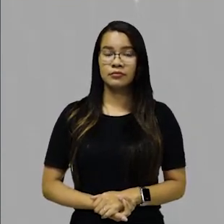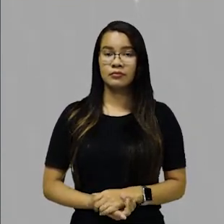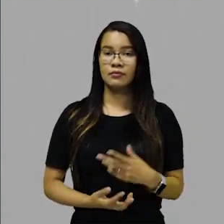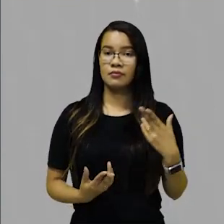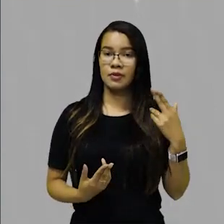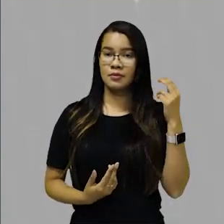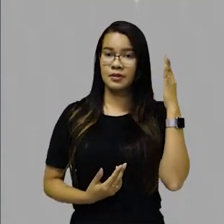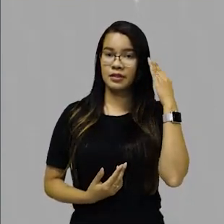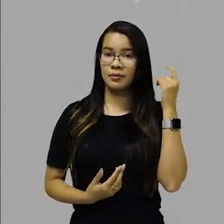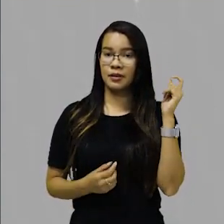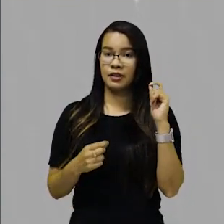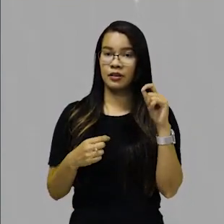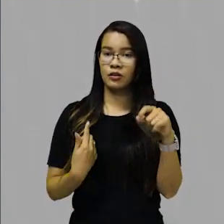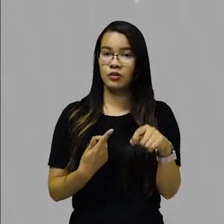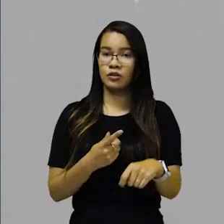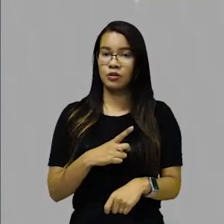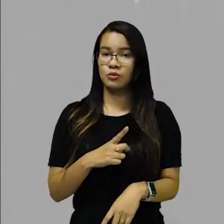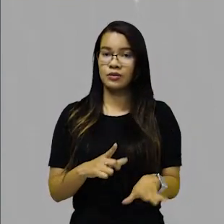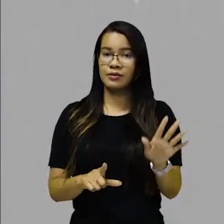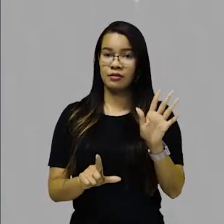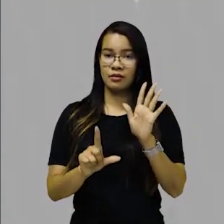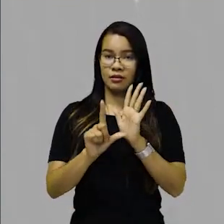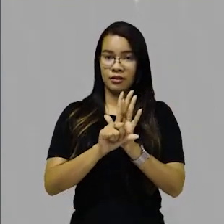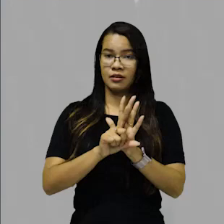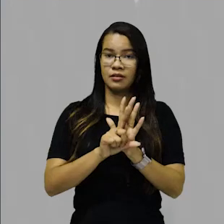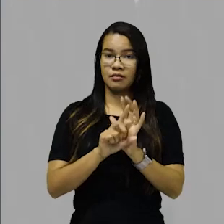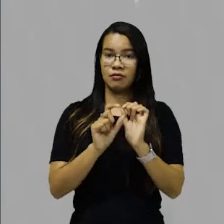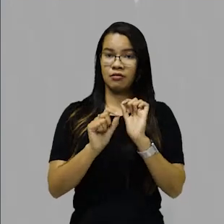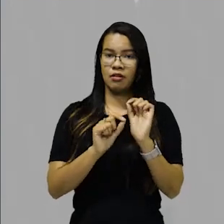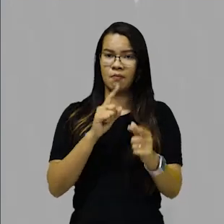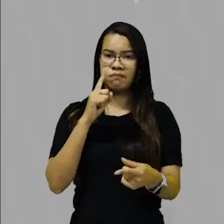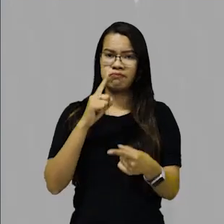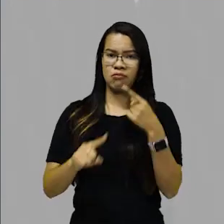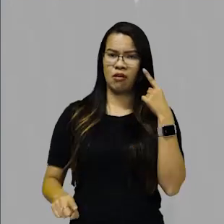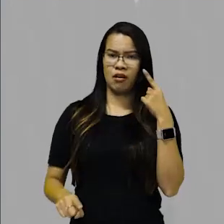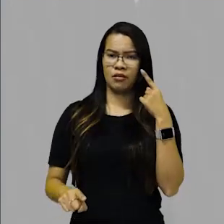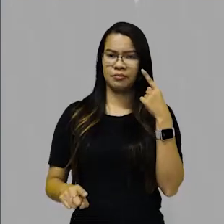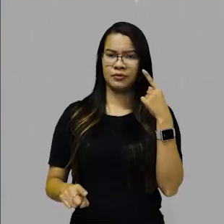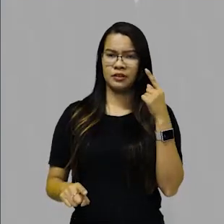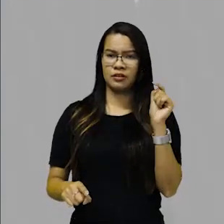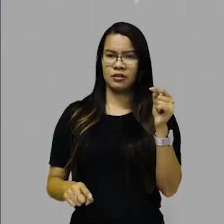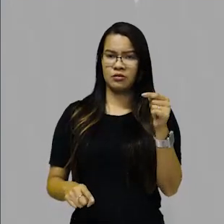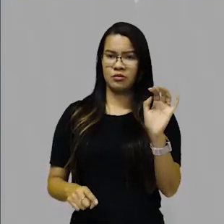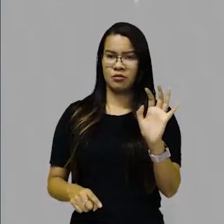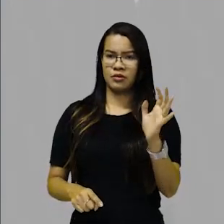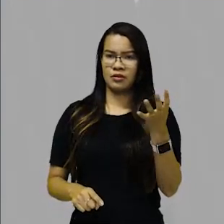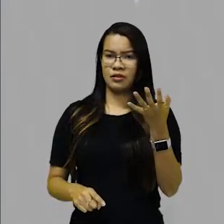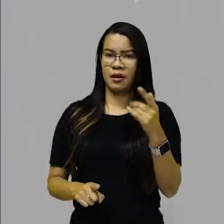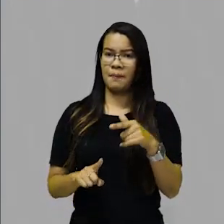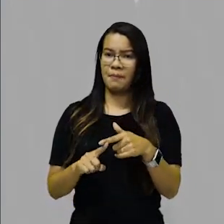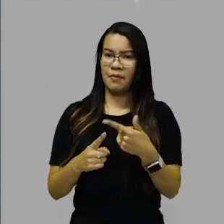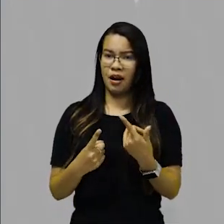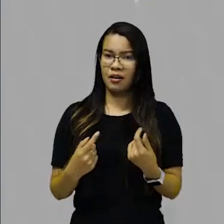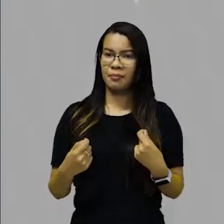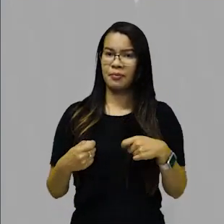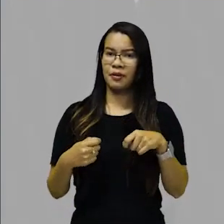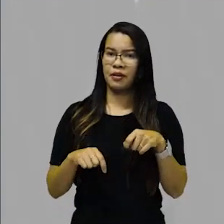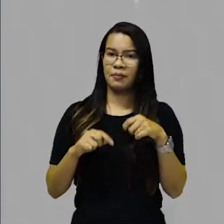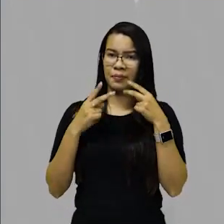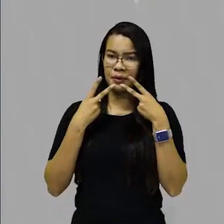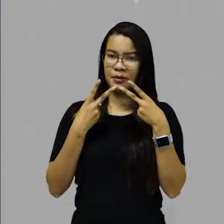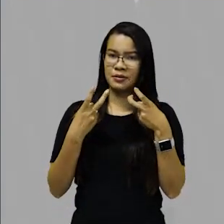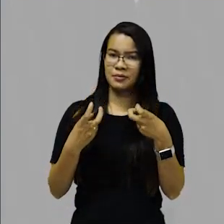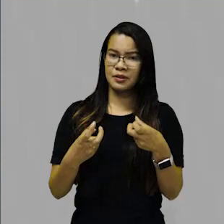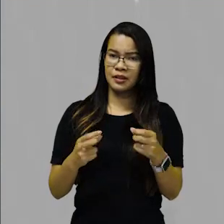Apesar de saber que temos leis que proíbem, evidentemente, isso. Mas é preciso observar que ainda